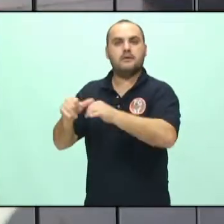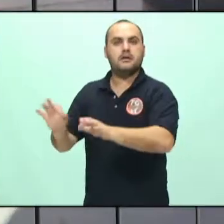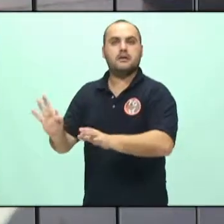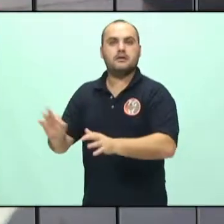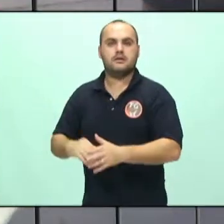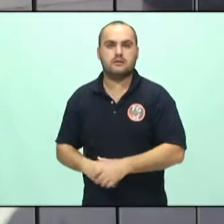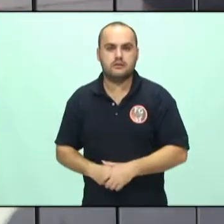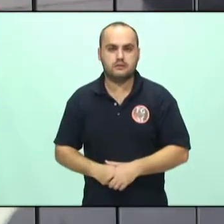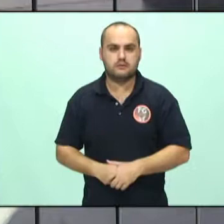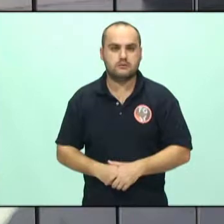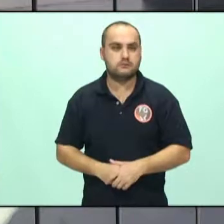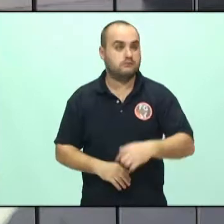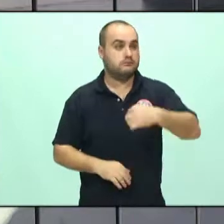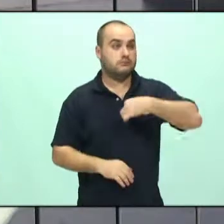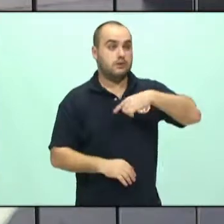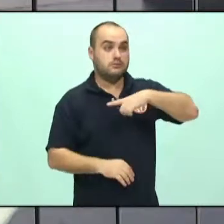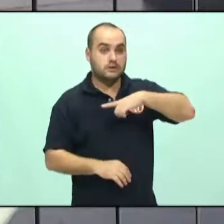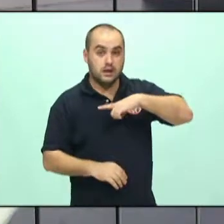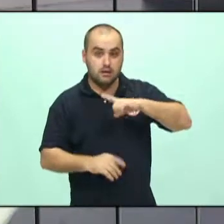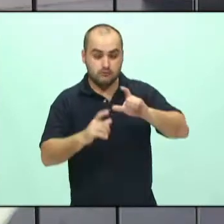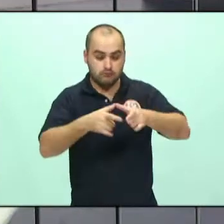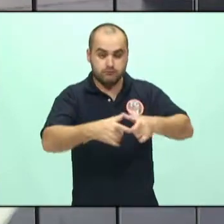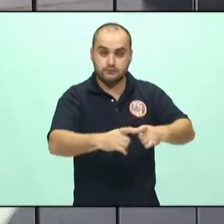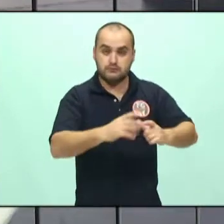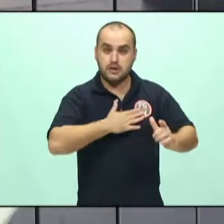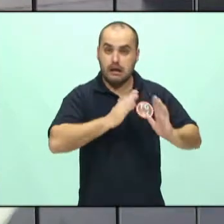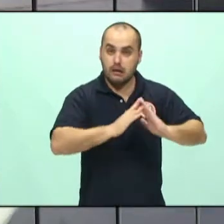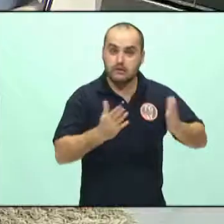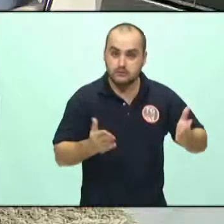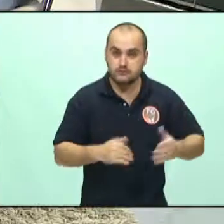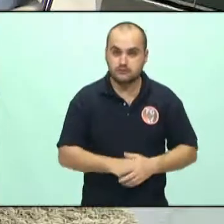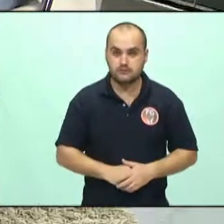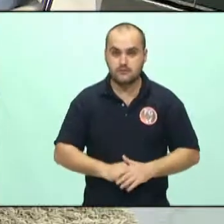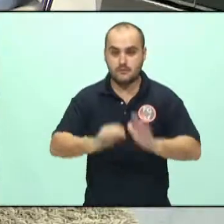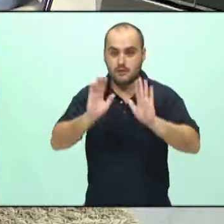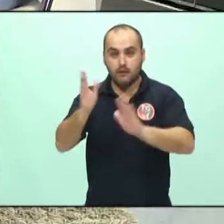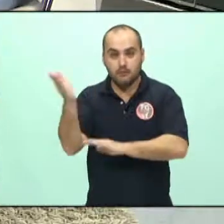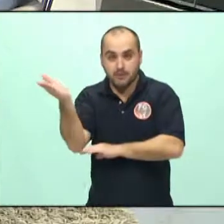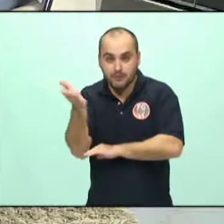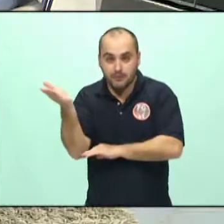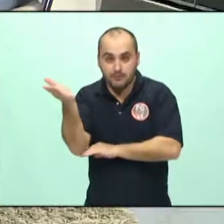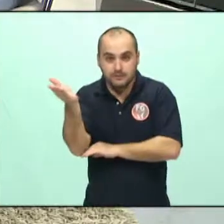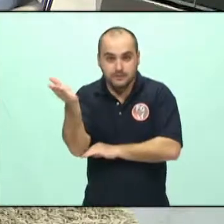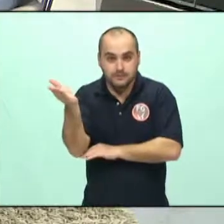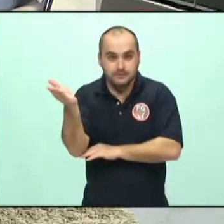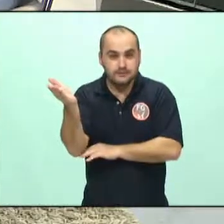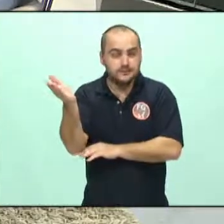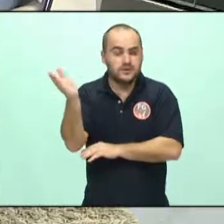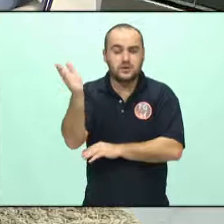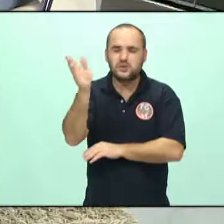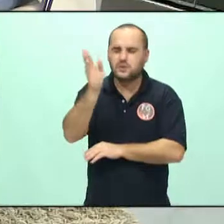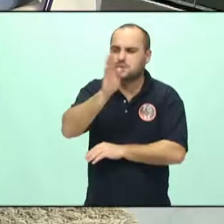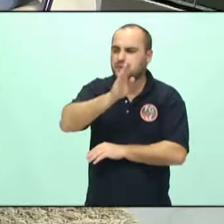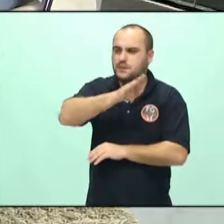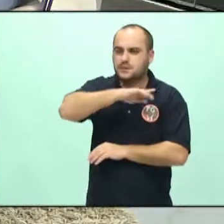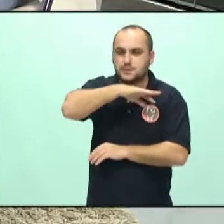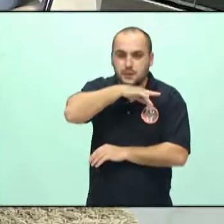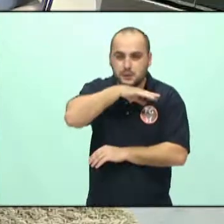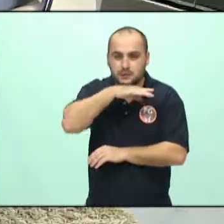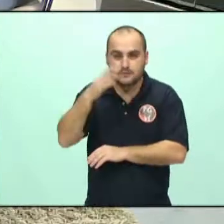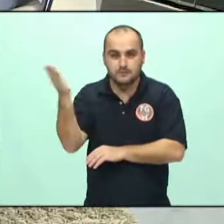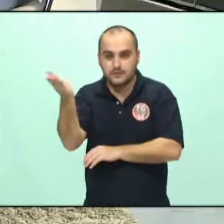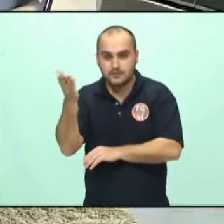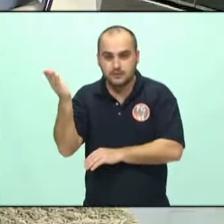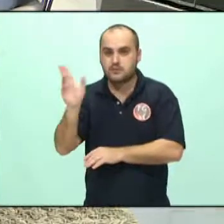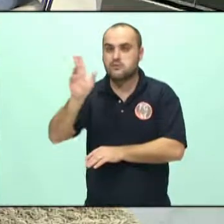pô. Ele disse assim, micro-ondas. Se você soubesse o quanto faz mal um micro-ondas, você jamais daria para